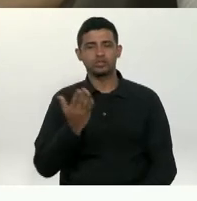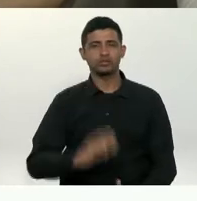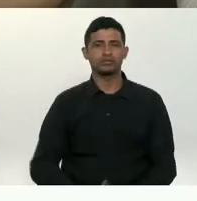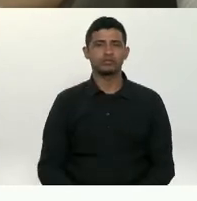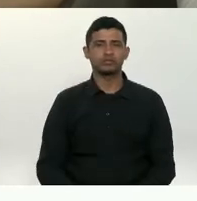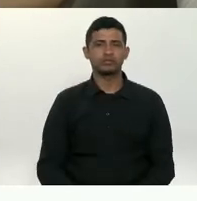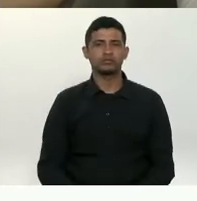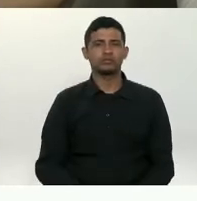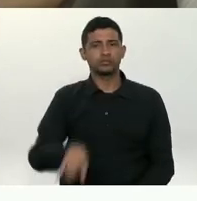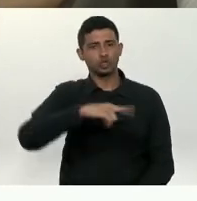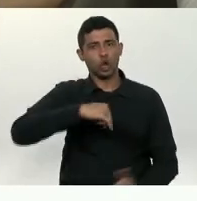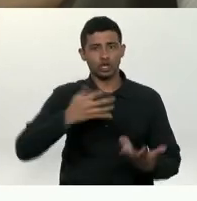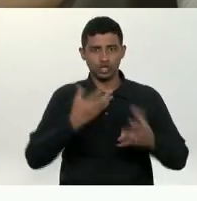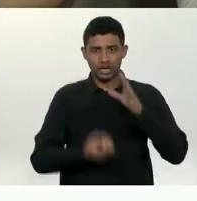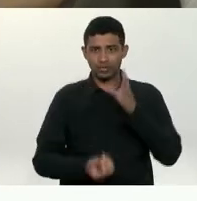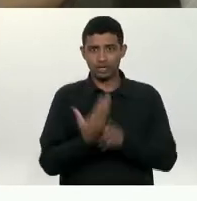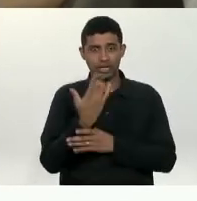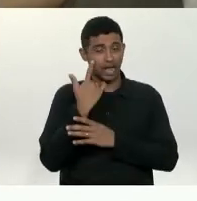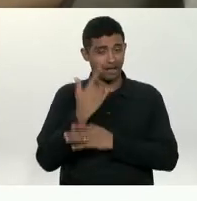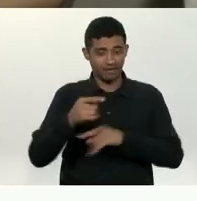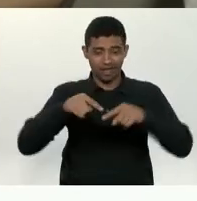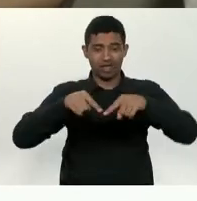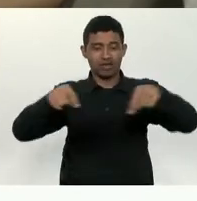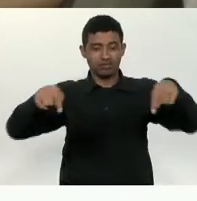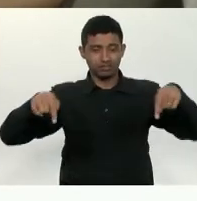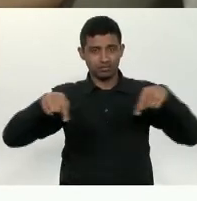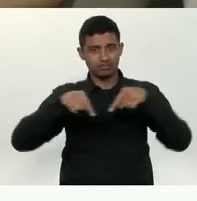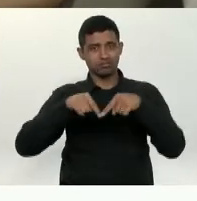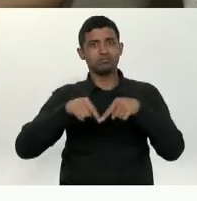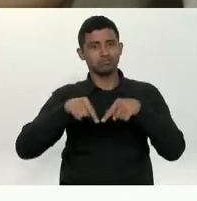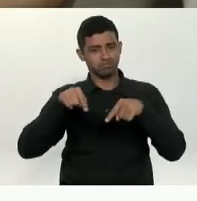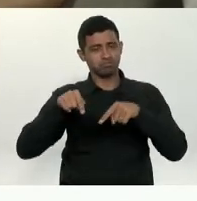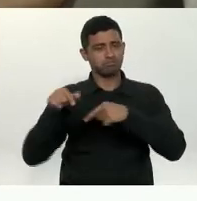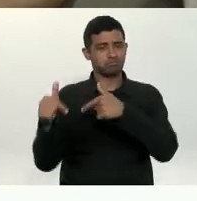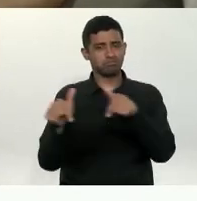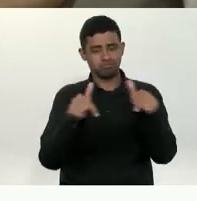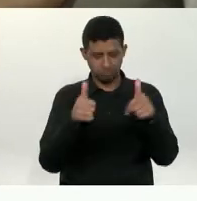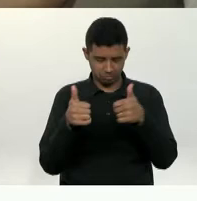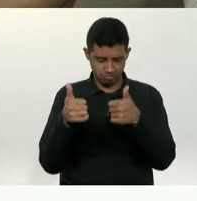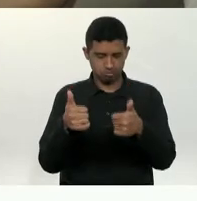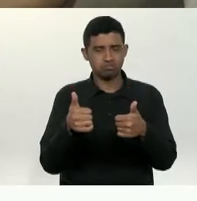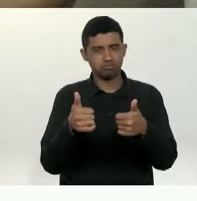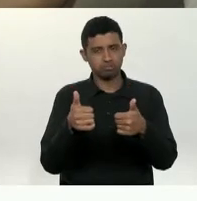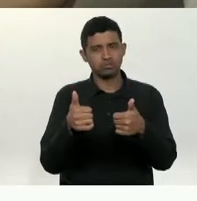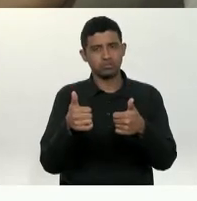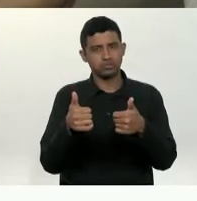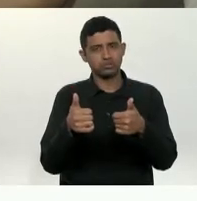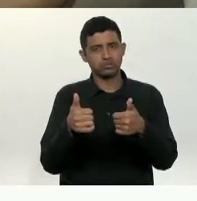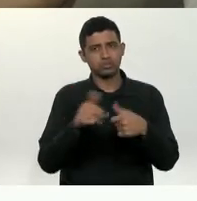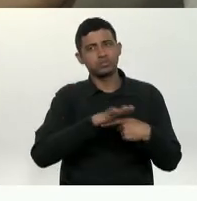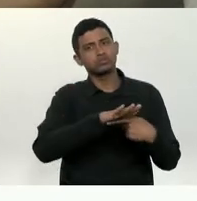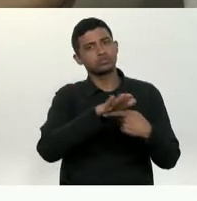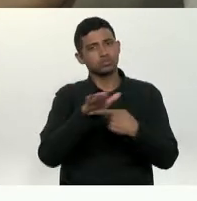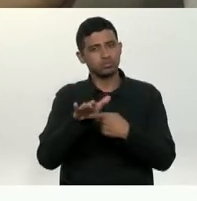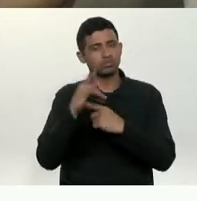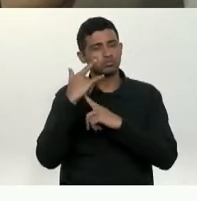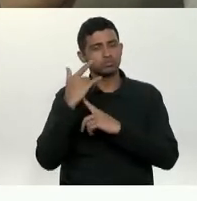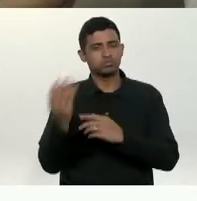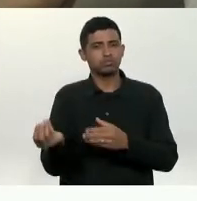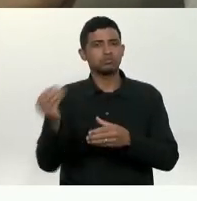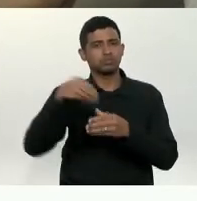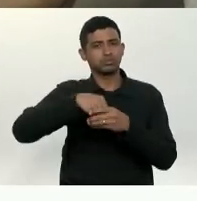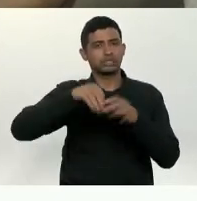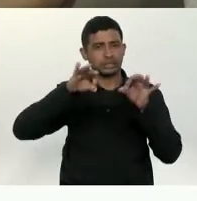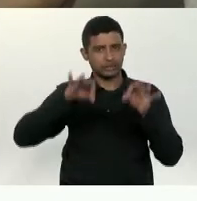é justamente criar um ambiente negocial, um ambiente produtivo favorável à implementação, de